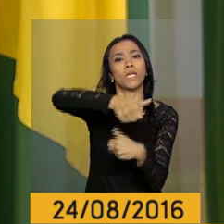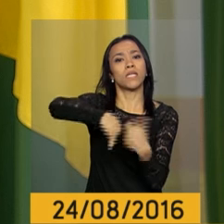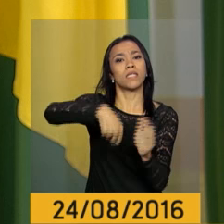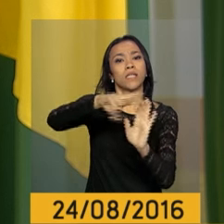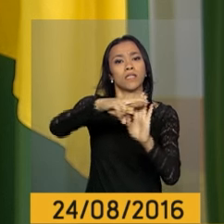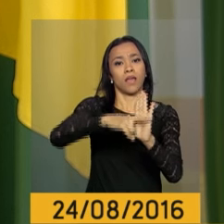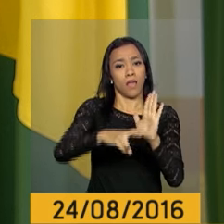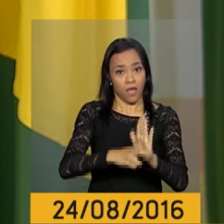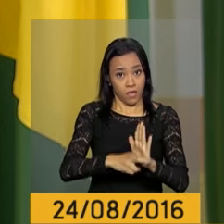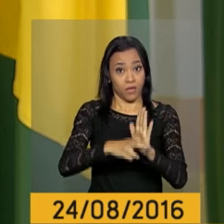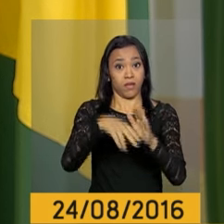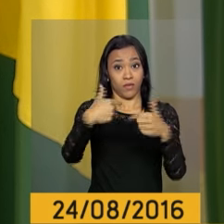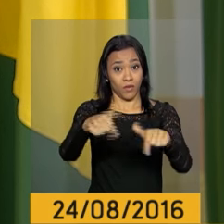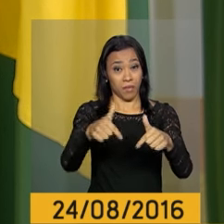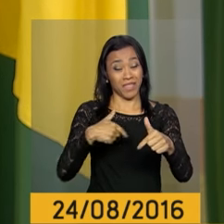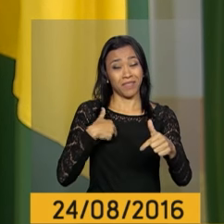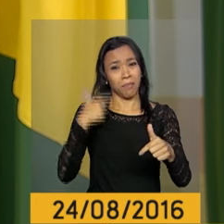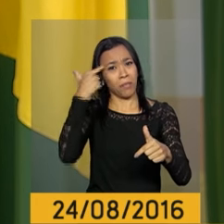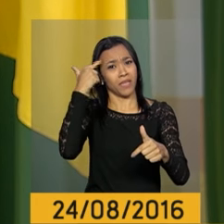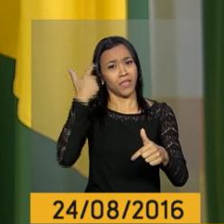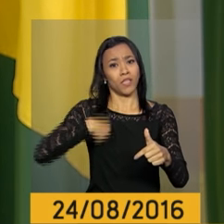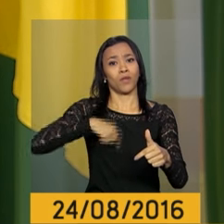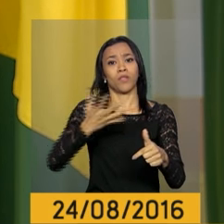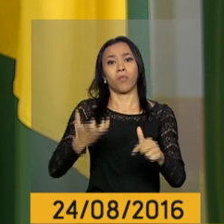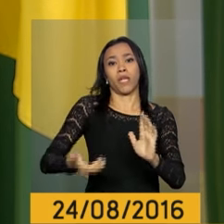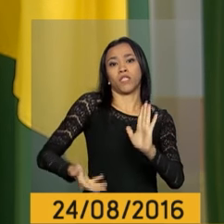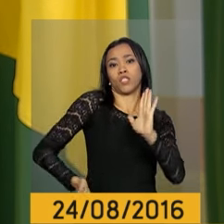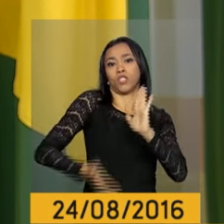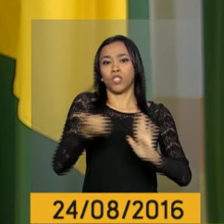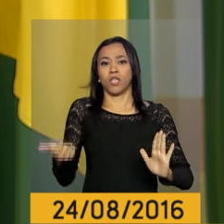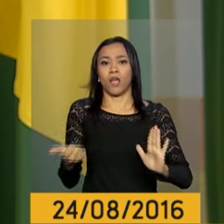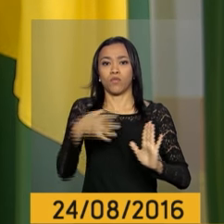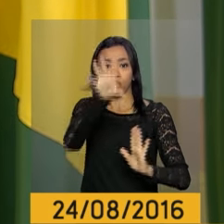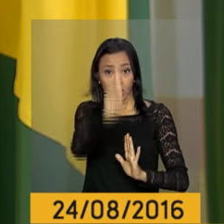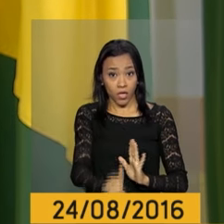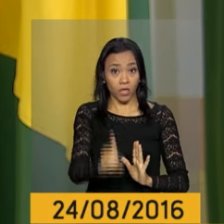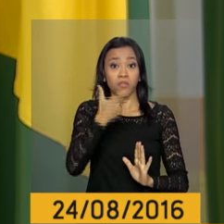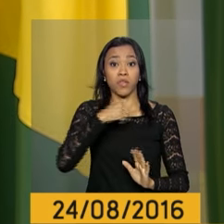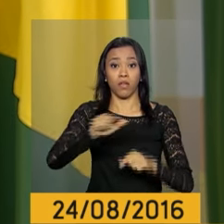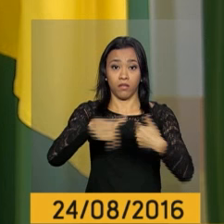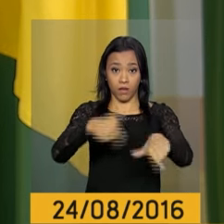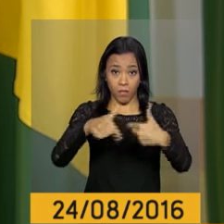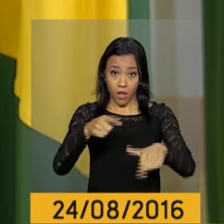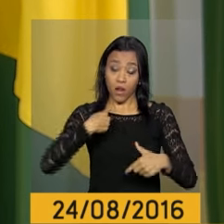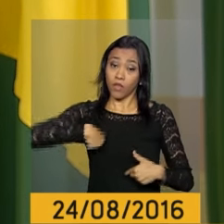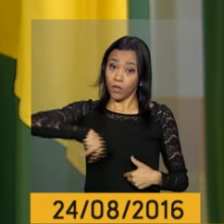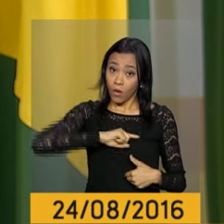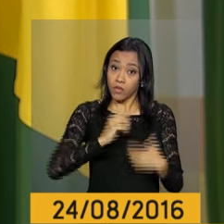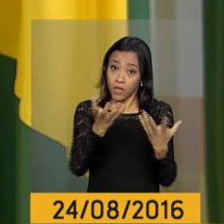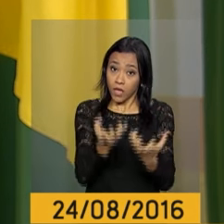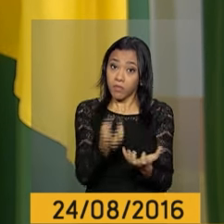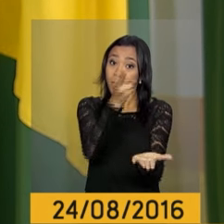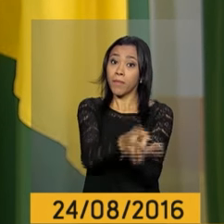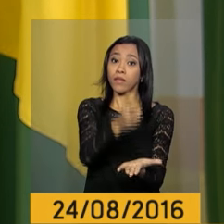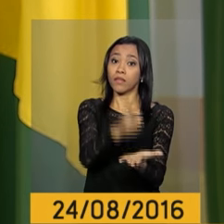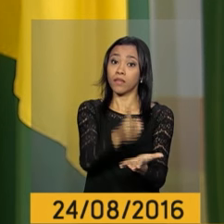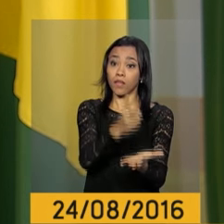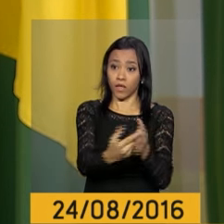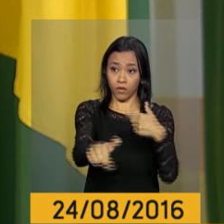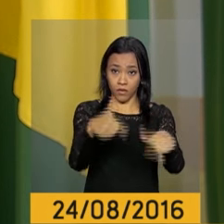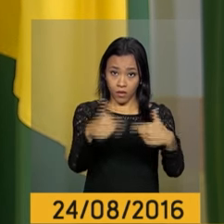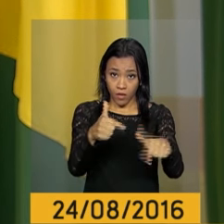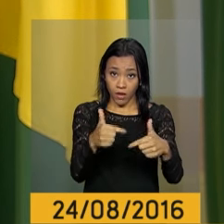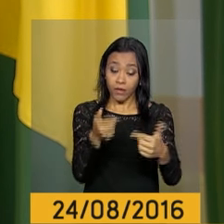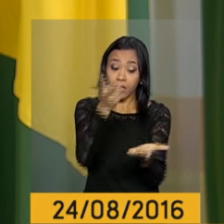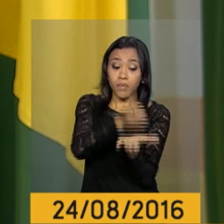querendo eliminar direito dos trabalhadores. Ao contrário, o que nós queremos, na verdade, é manter o emprego. e